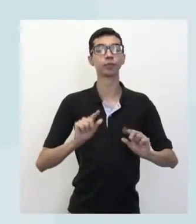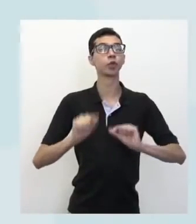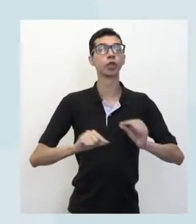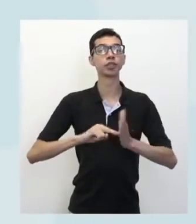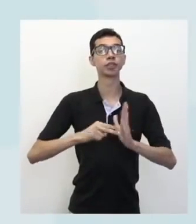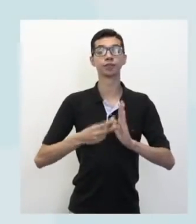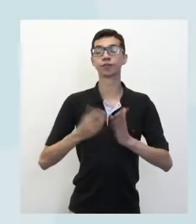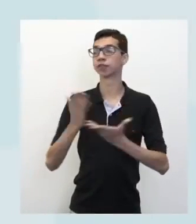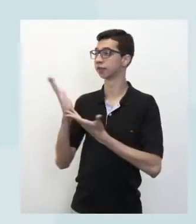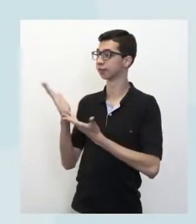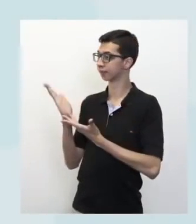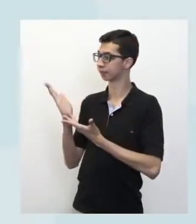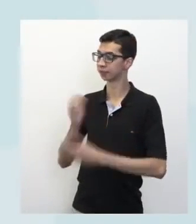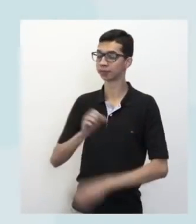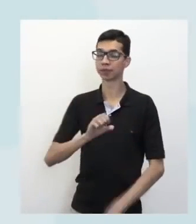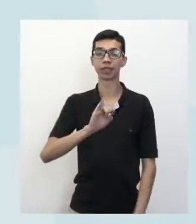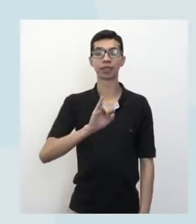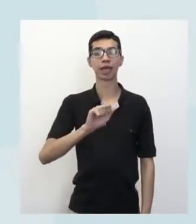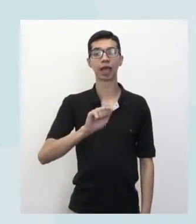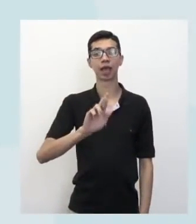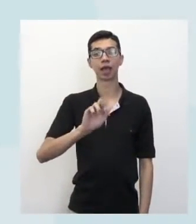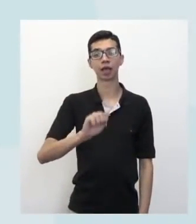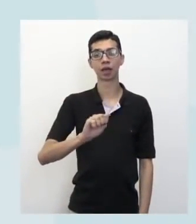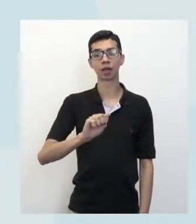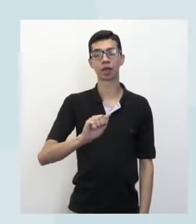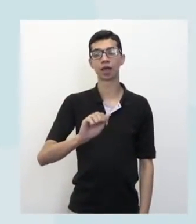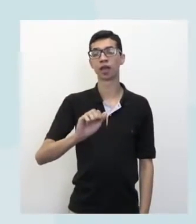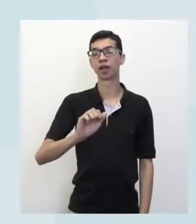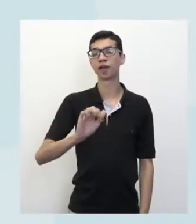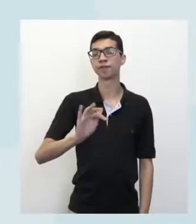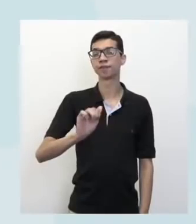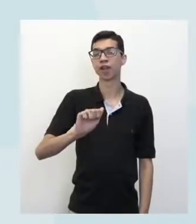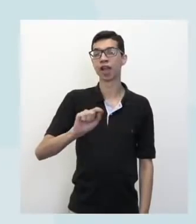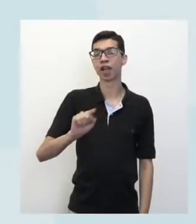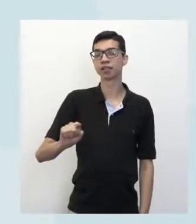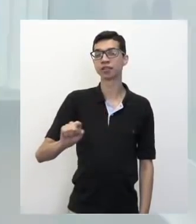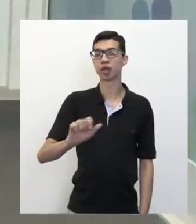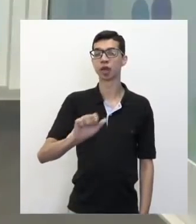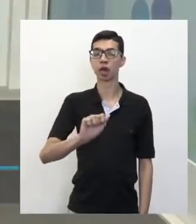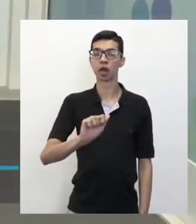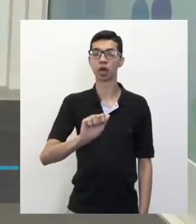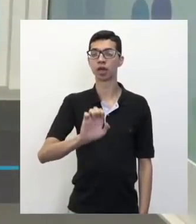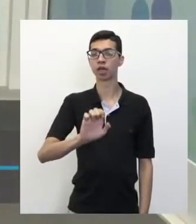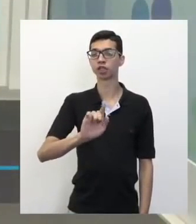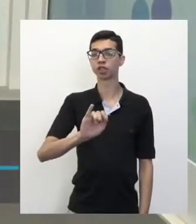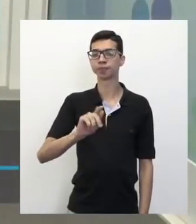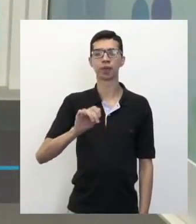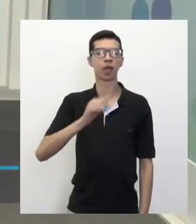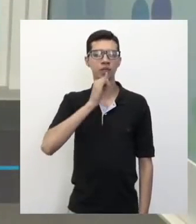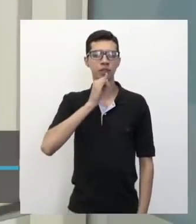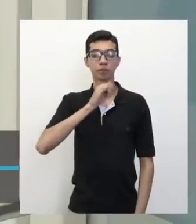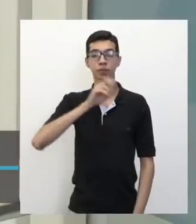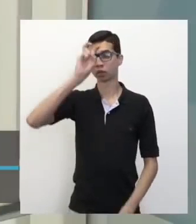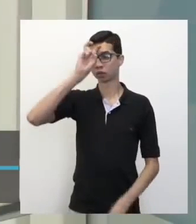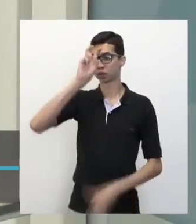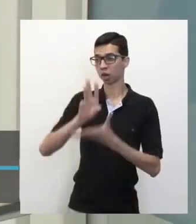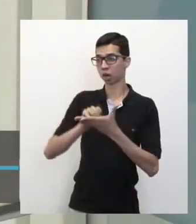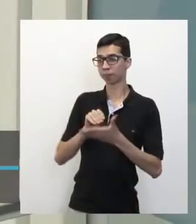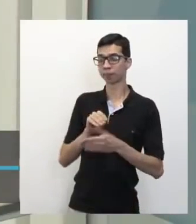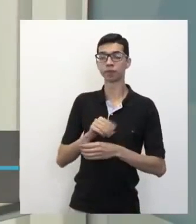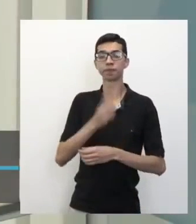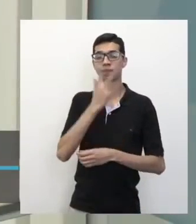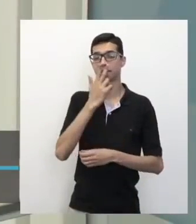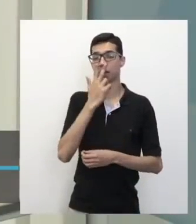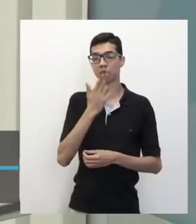expressão Yara faz a egípcia? Ai, gente, falem agora no chat. Vamos ver se vocês sabem. Mais uma expressão que marca aí a questão da